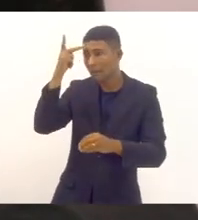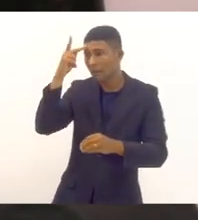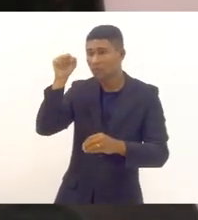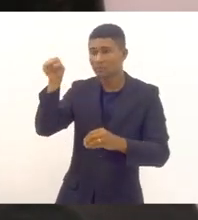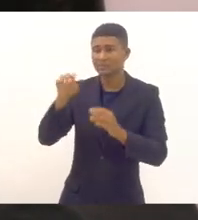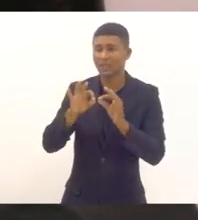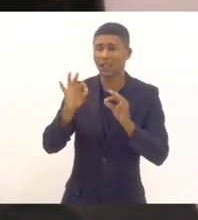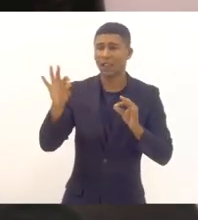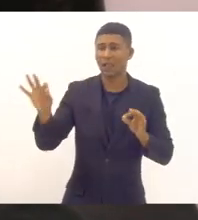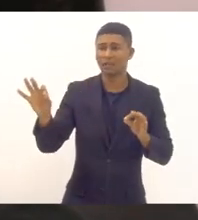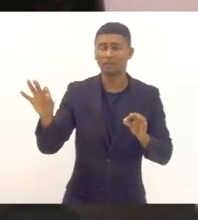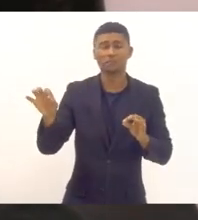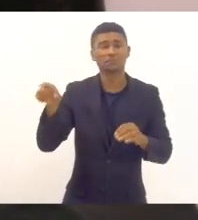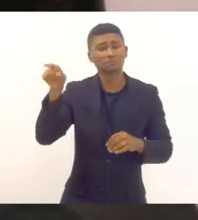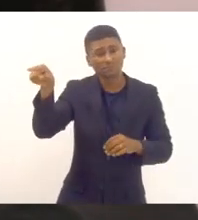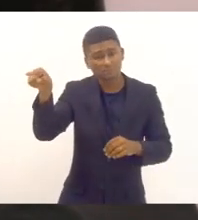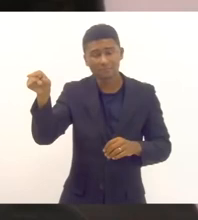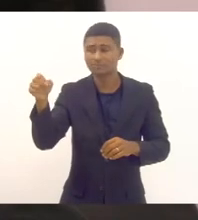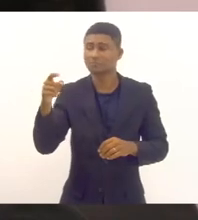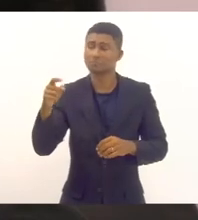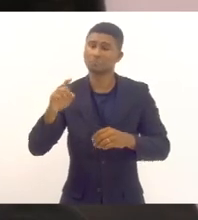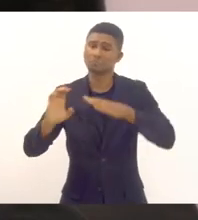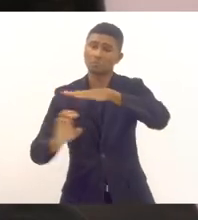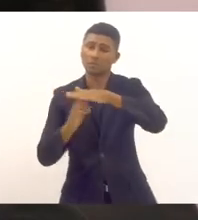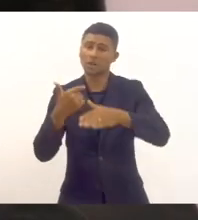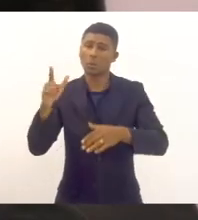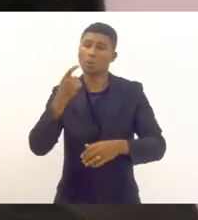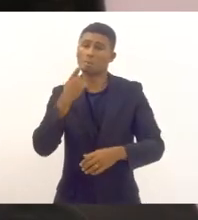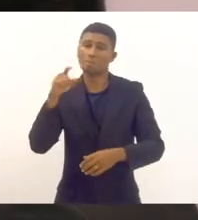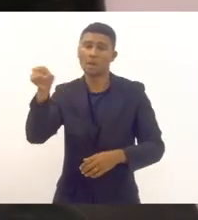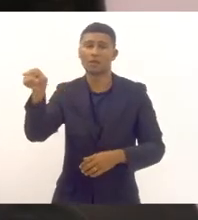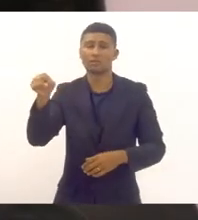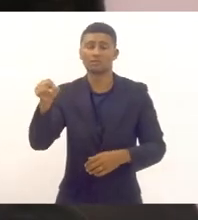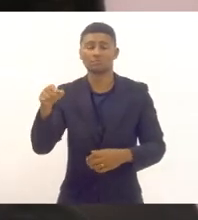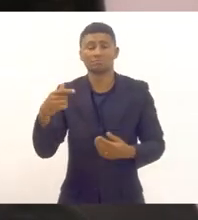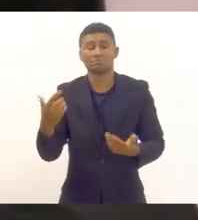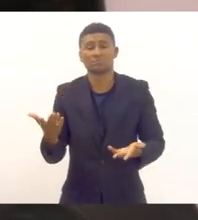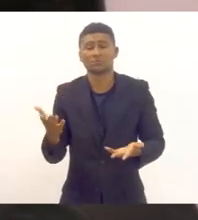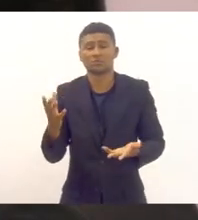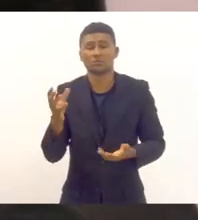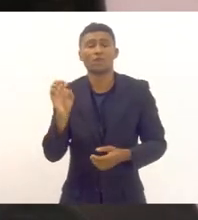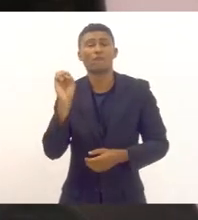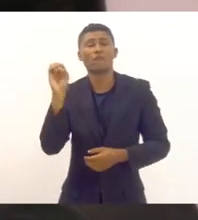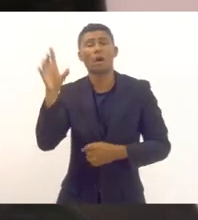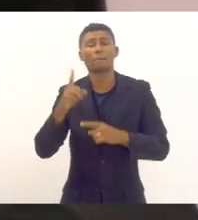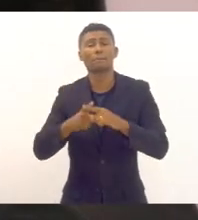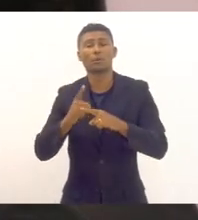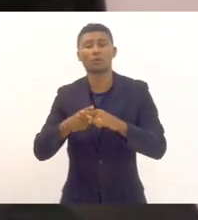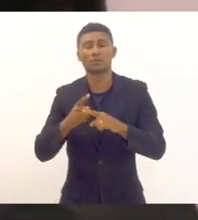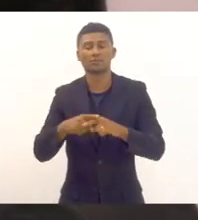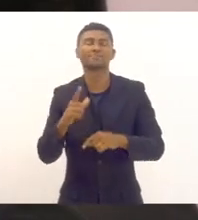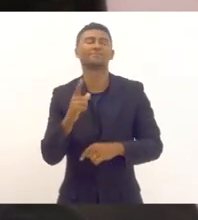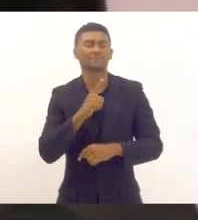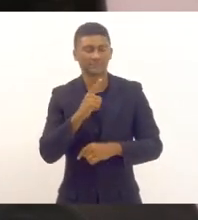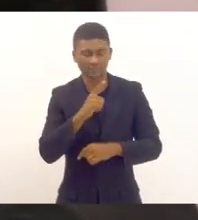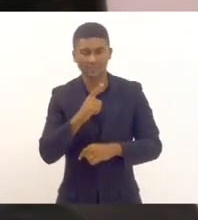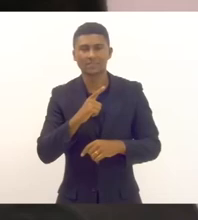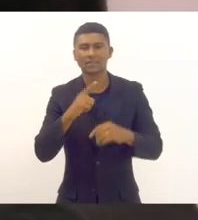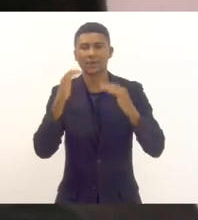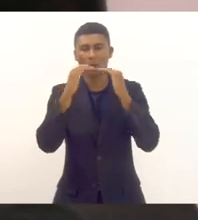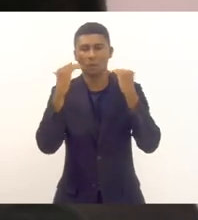Sorocaba, ele tem mais poder de competitividade. Resumo, por que foi embora? Do lado de uma comunidade, toda hora pulava o pessoal,